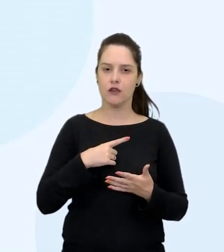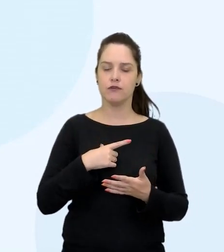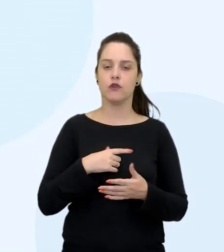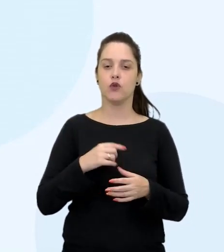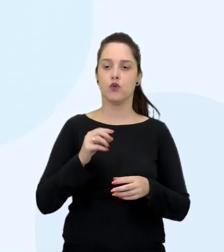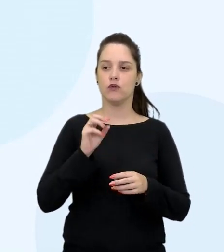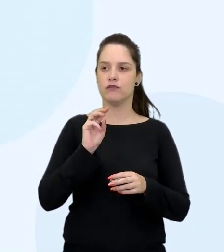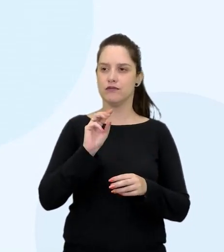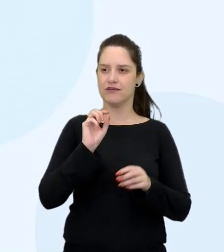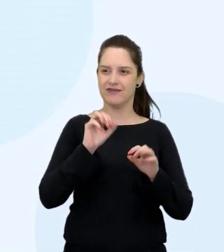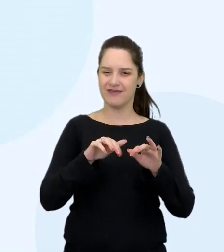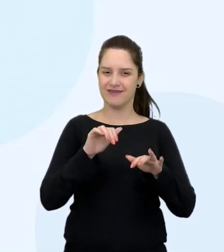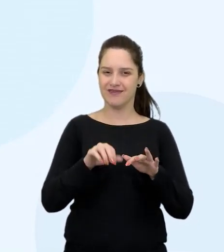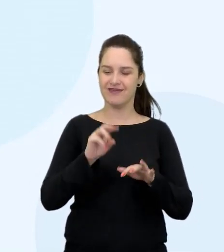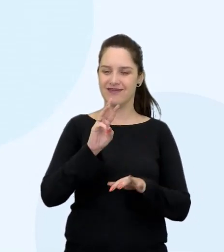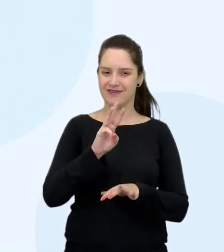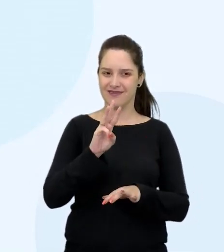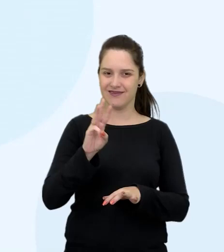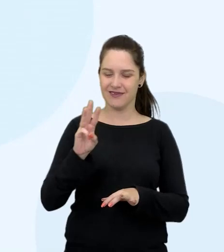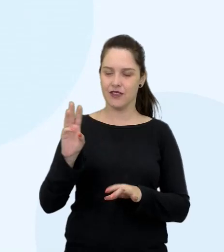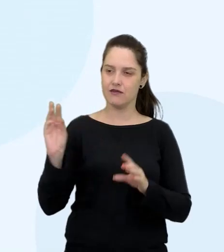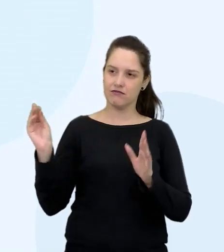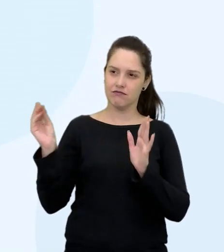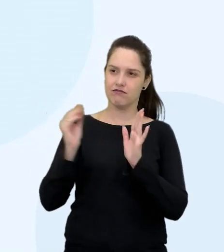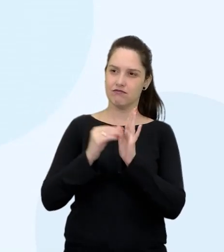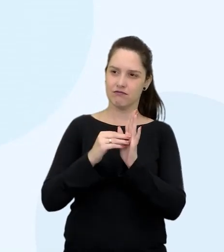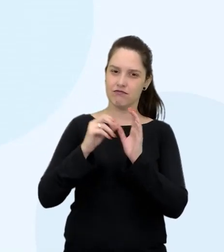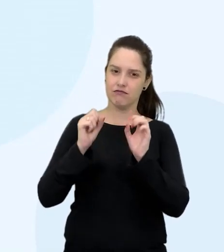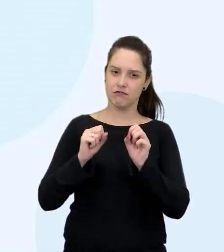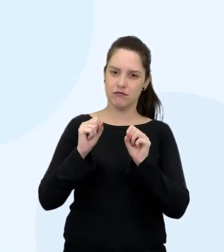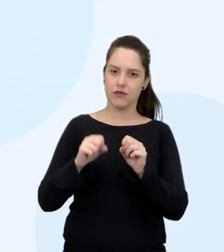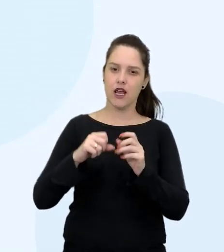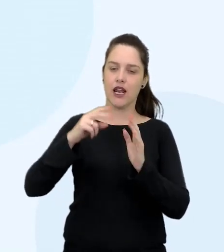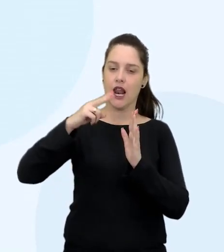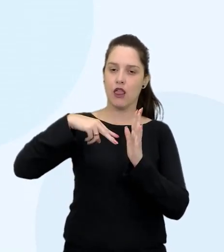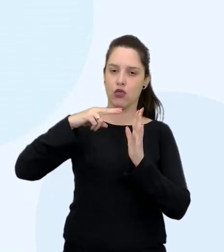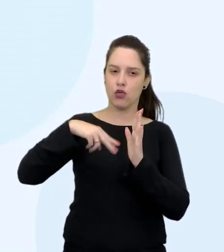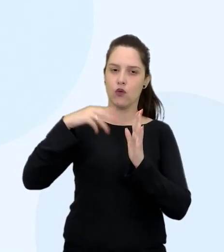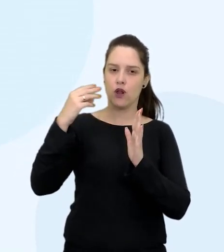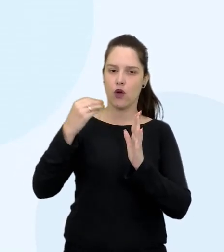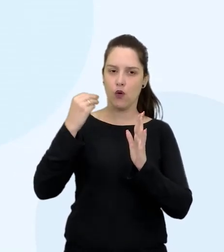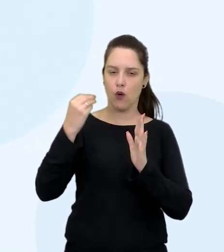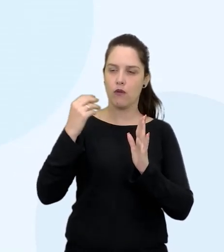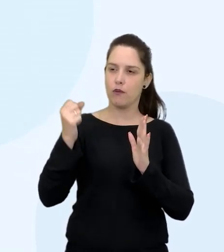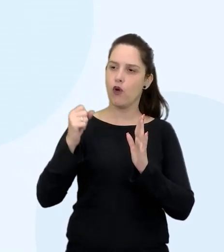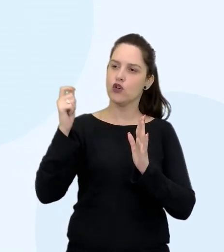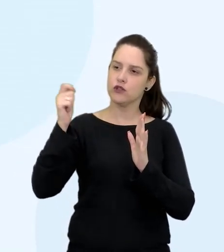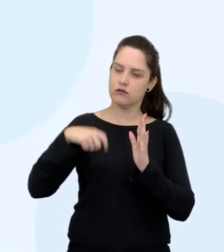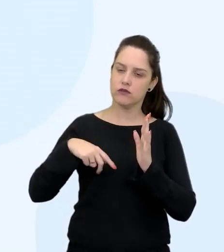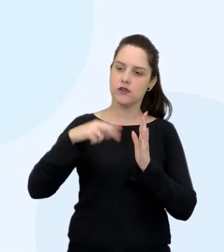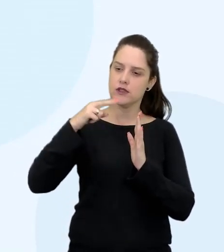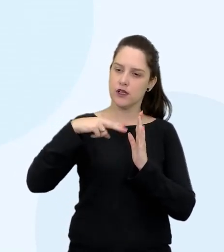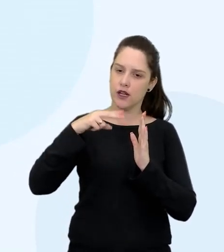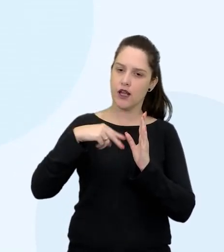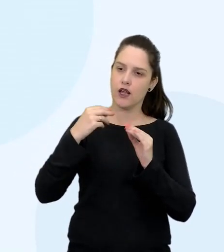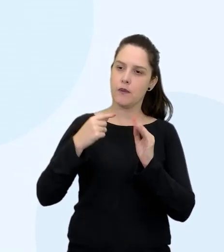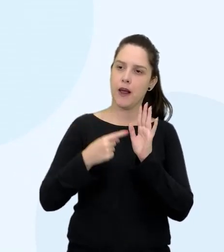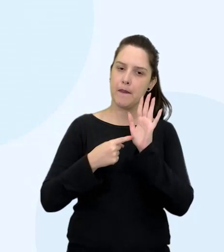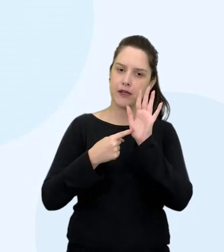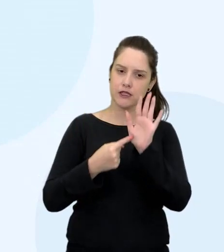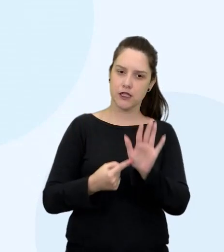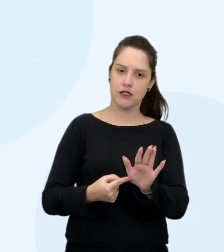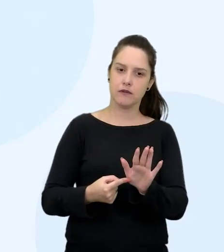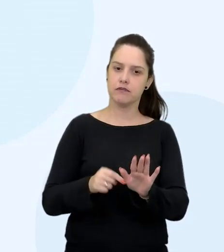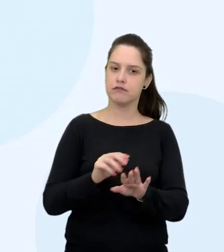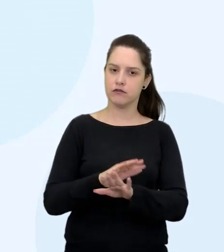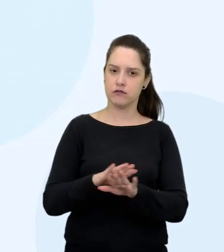é legal você usar a leitura junto, porque você pode perder um pouquinho da leitura, né? E aí vocês vão fazer a leitura desse conto e fazer a apresentação dele,